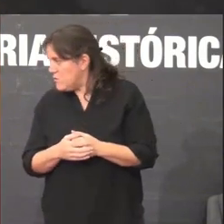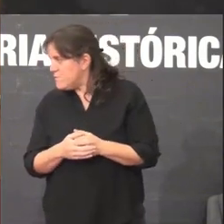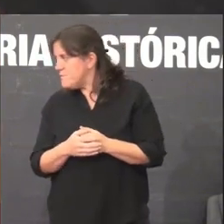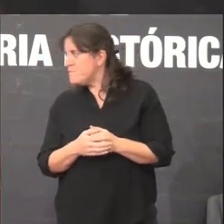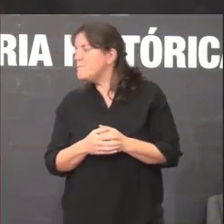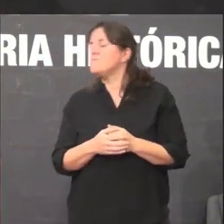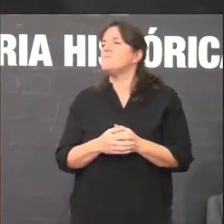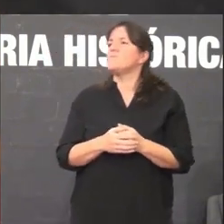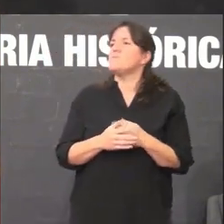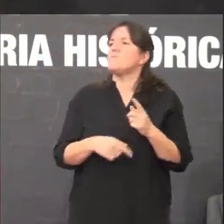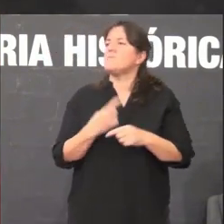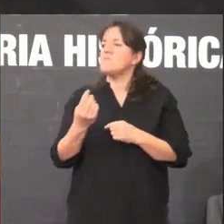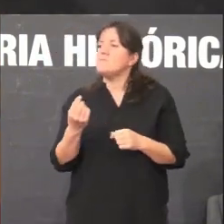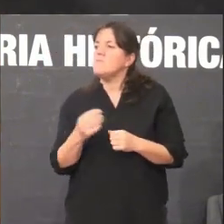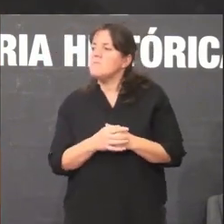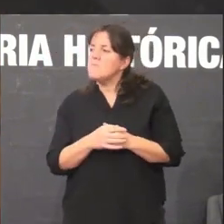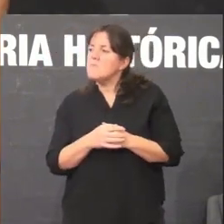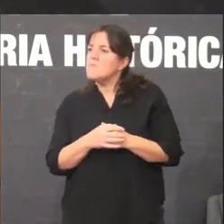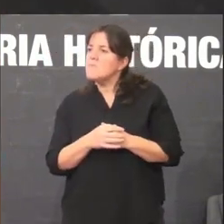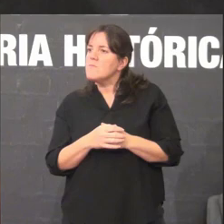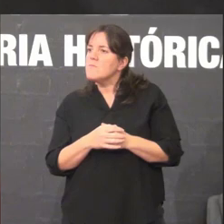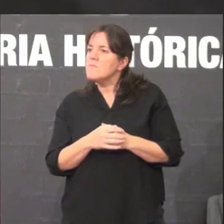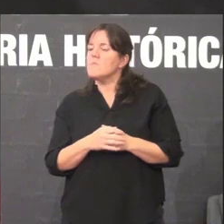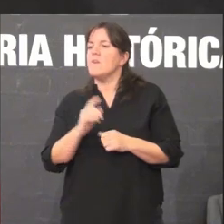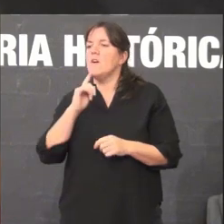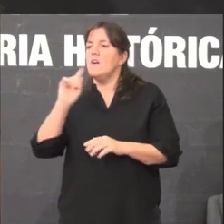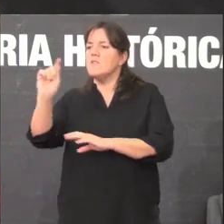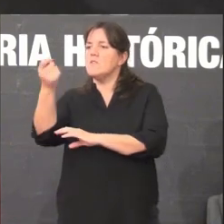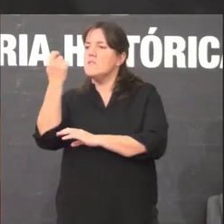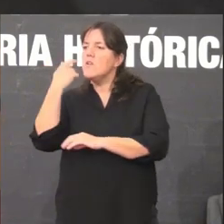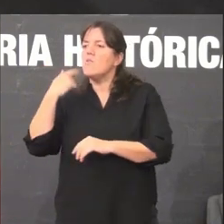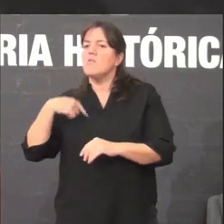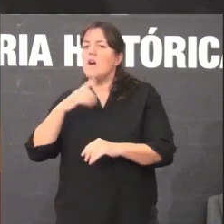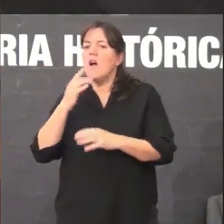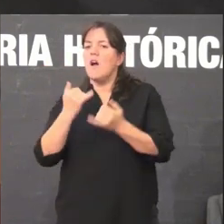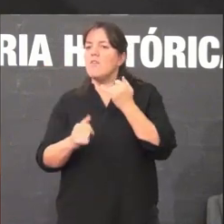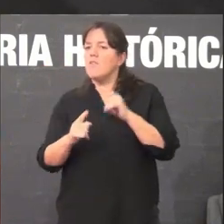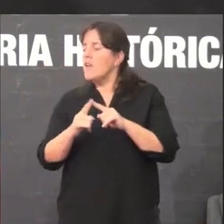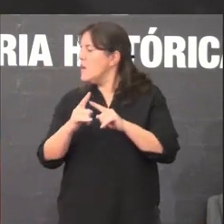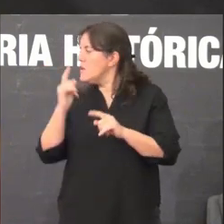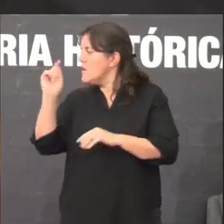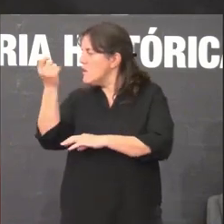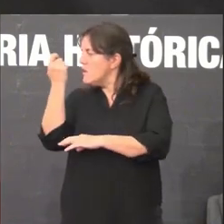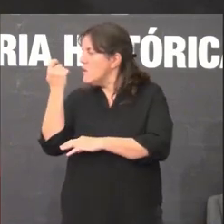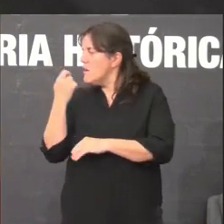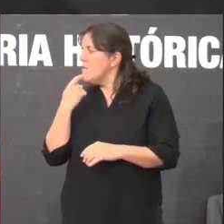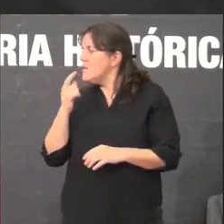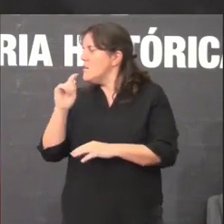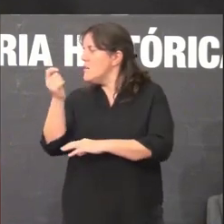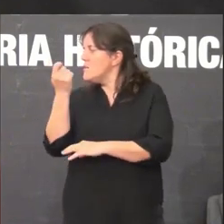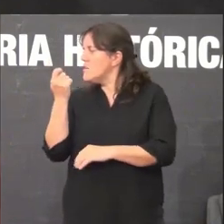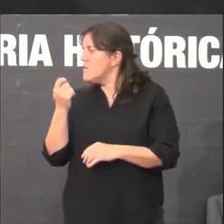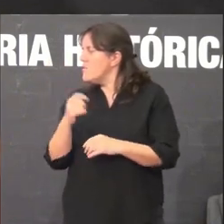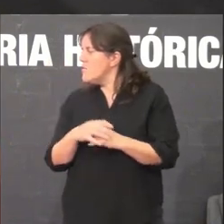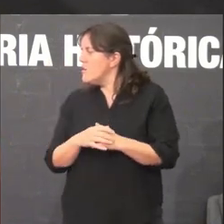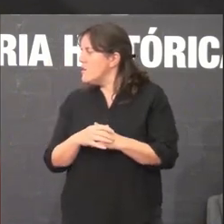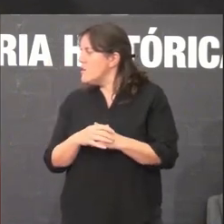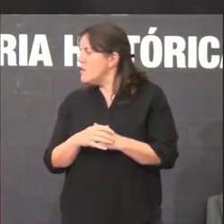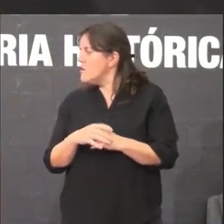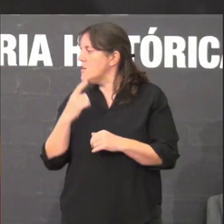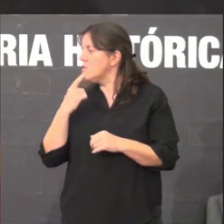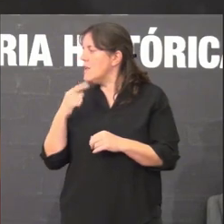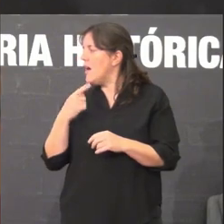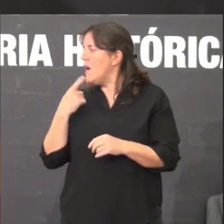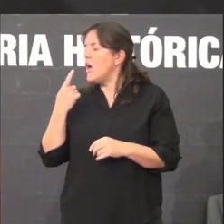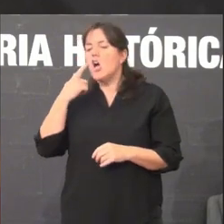das transições, quando se dá o triunfo da chamada, e te coloco também muito entre aspas,